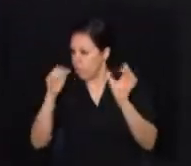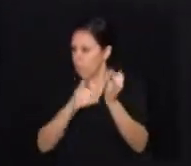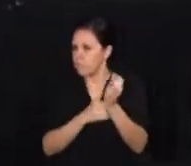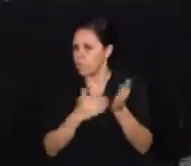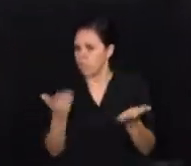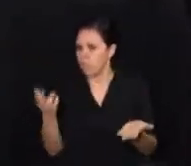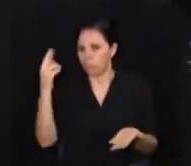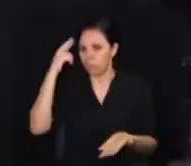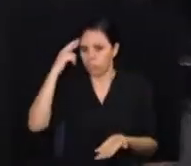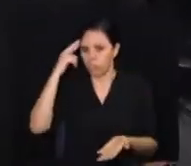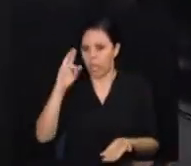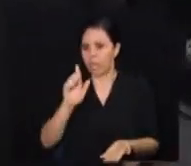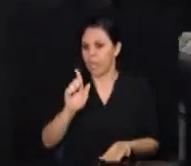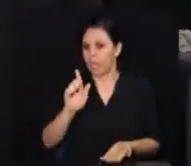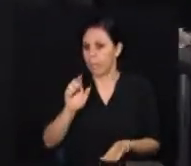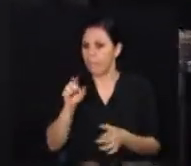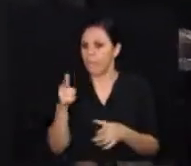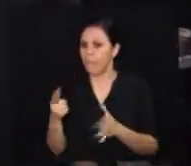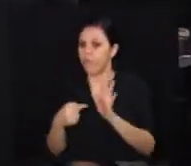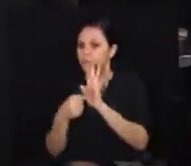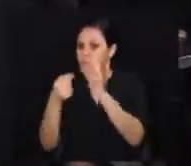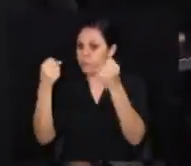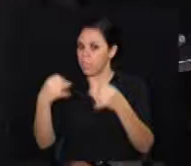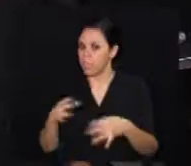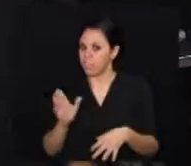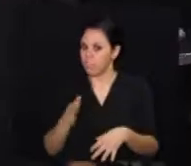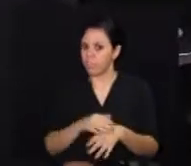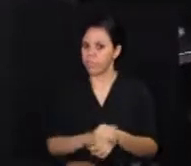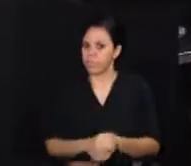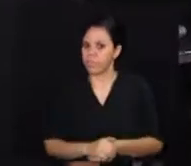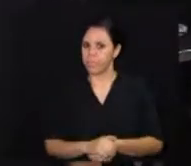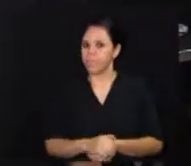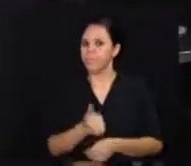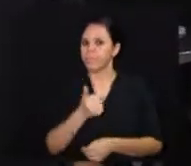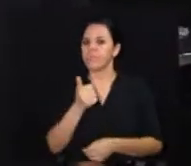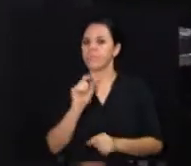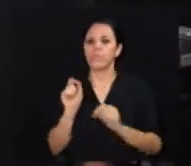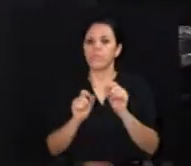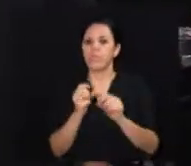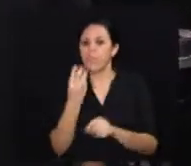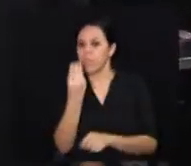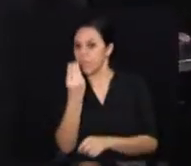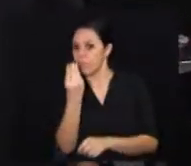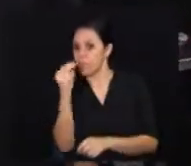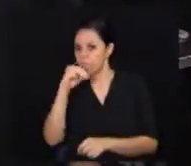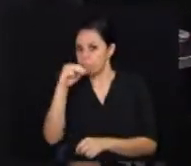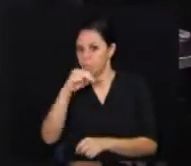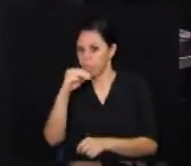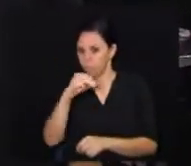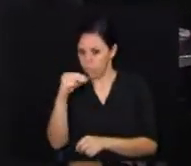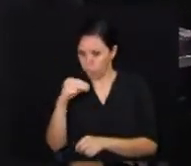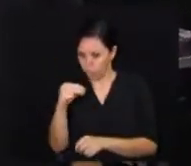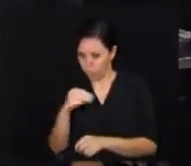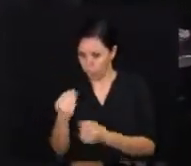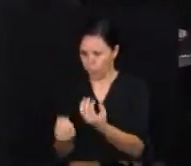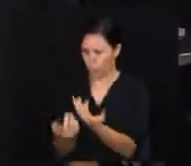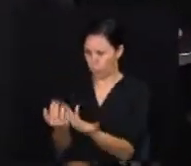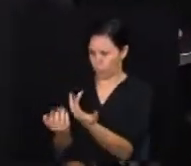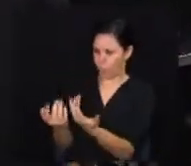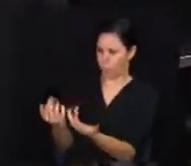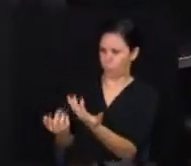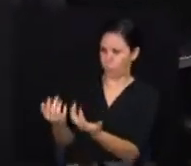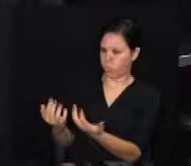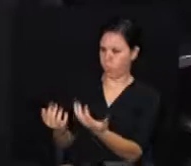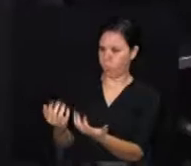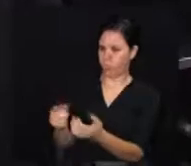O chefe Gabriel vai explicar pra gente já. E o primeiro momento, então, é deixar 3 minutos para cozinhar a massa, né? Isso, a